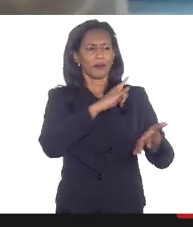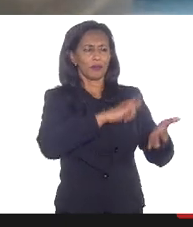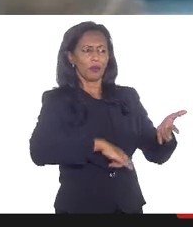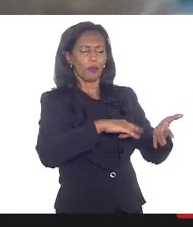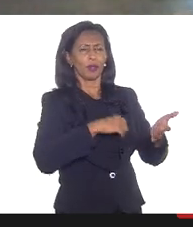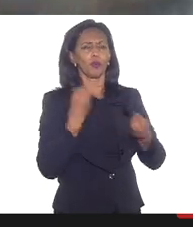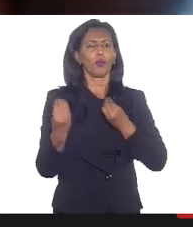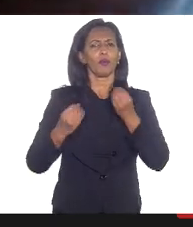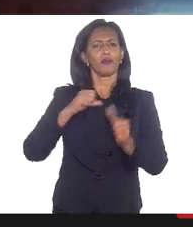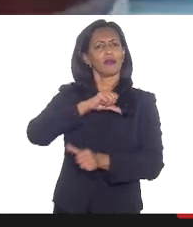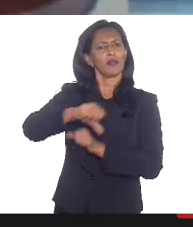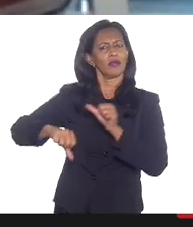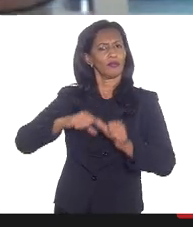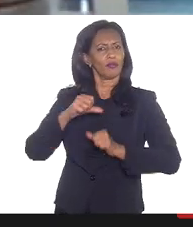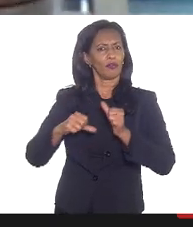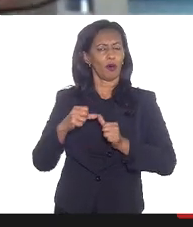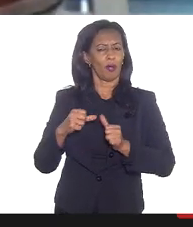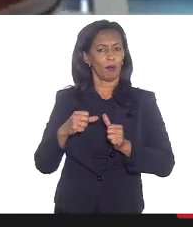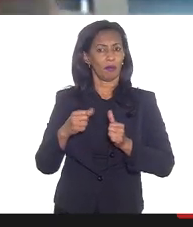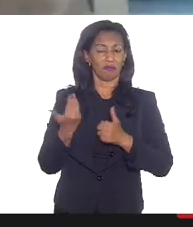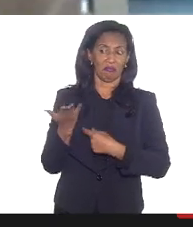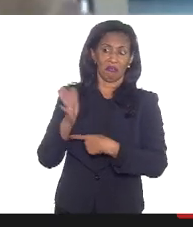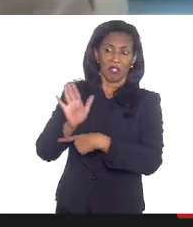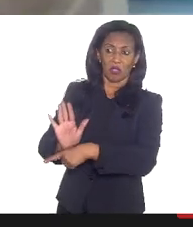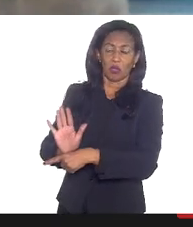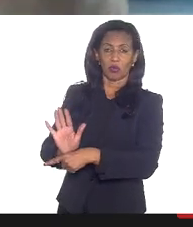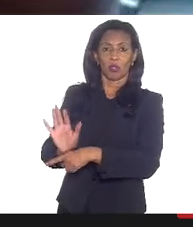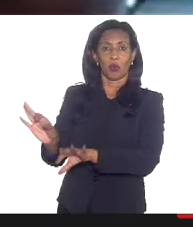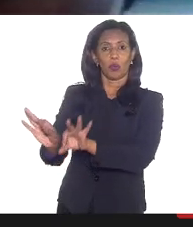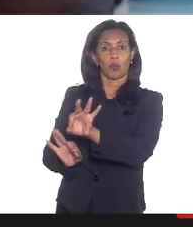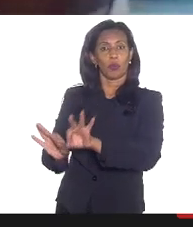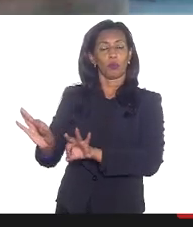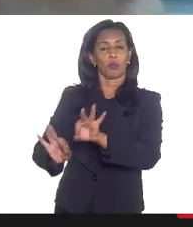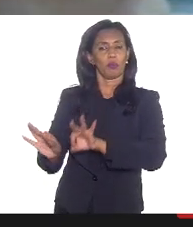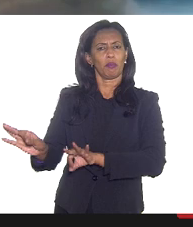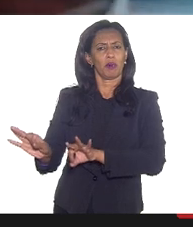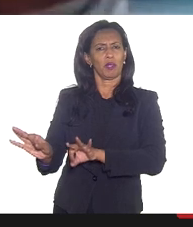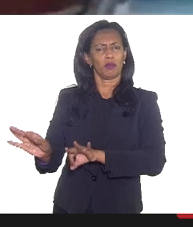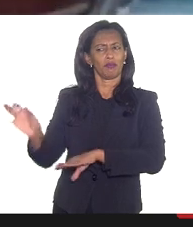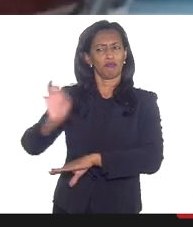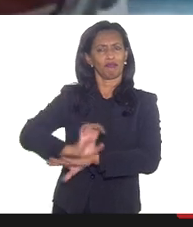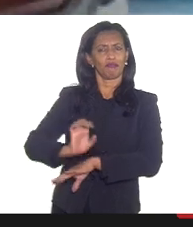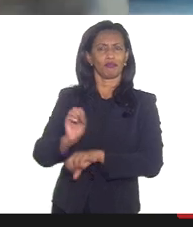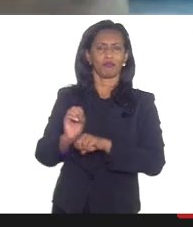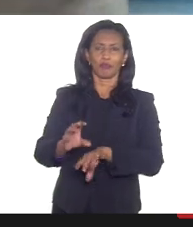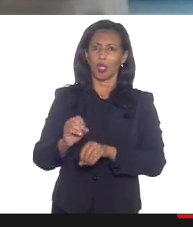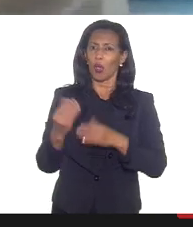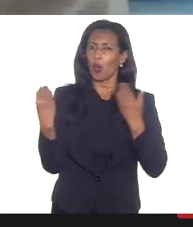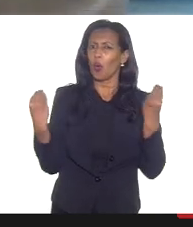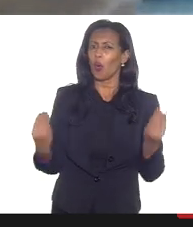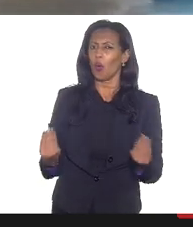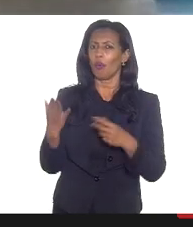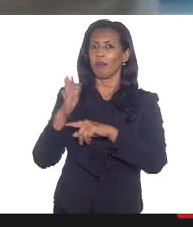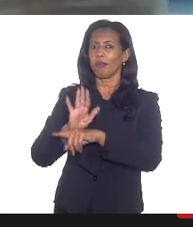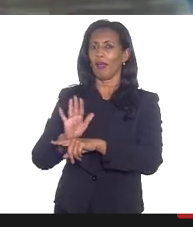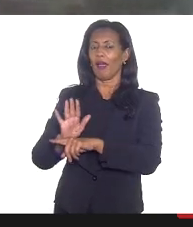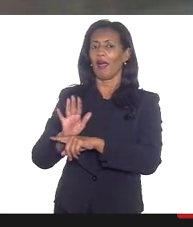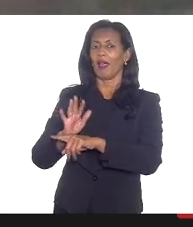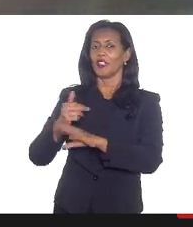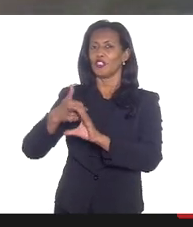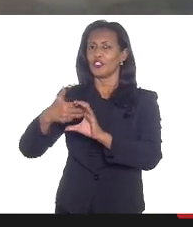essa reforma da SEDUC contempla, por exemplo, o Plano Estadual de Educação, como é que ele contempla, por exemplo, as